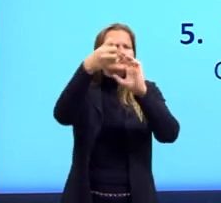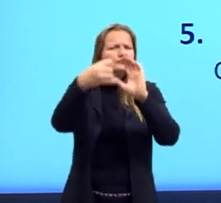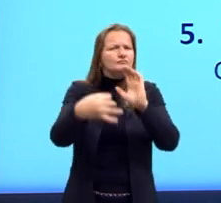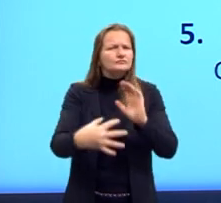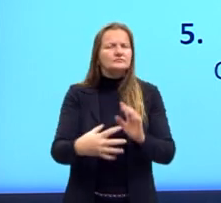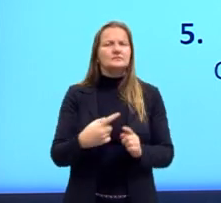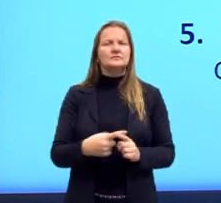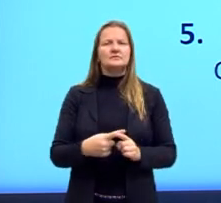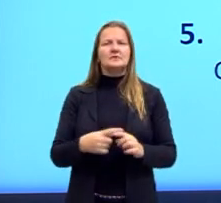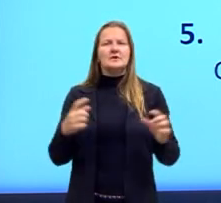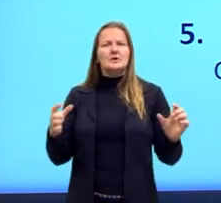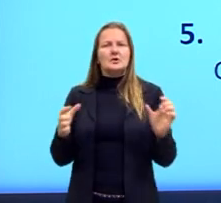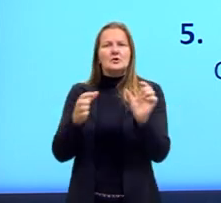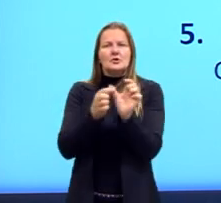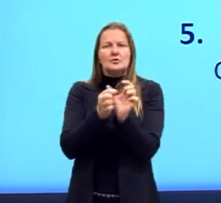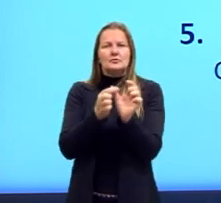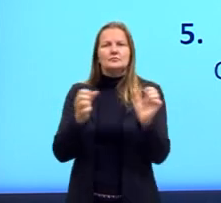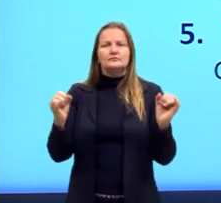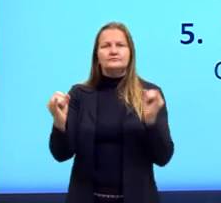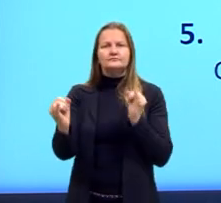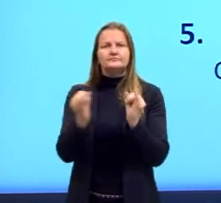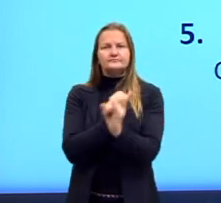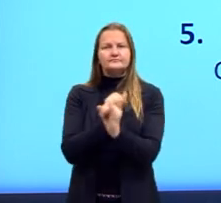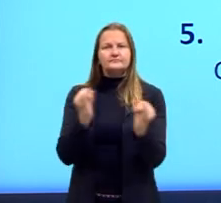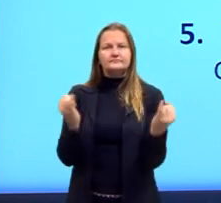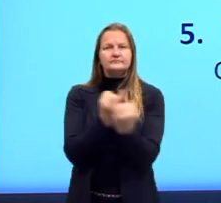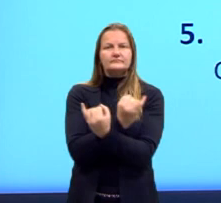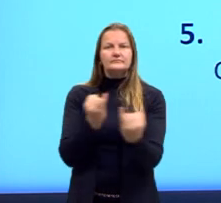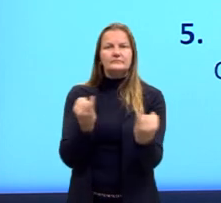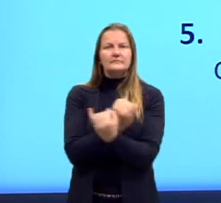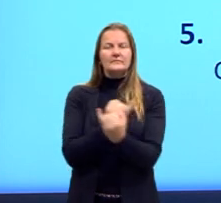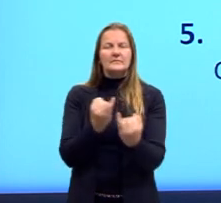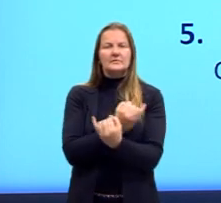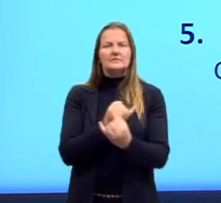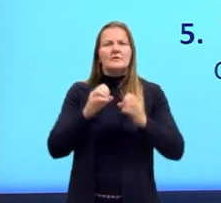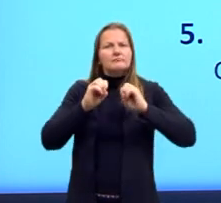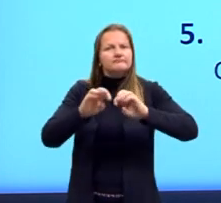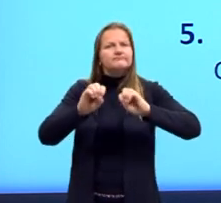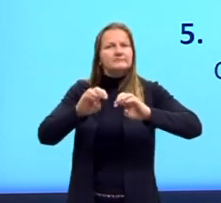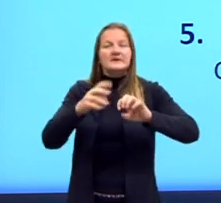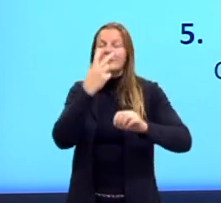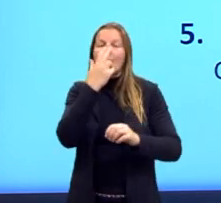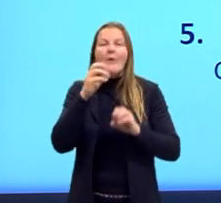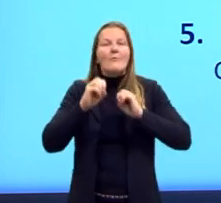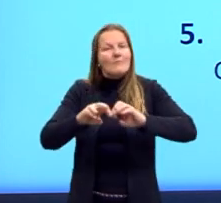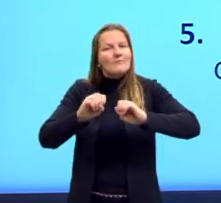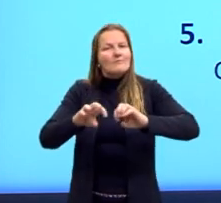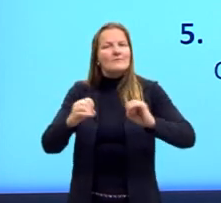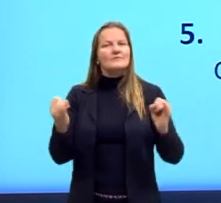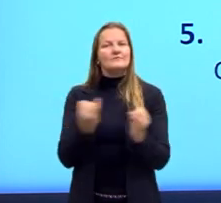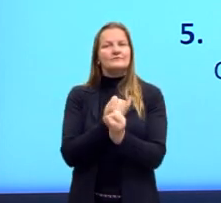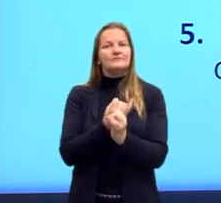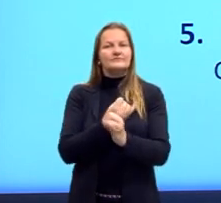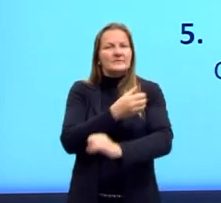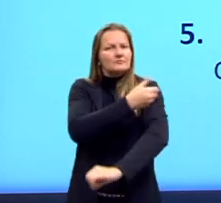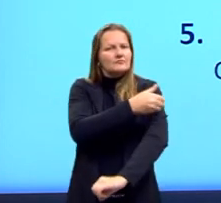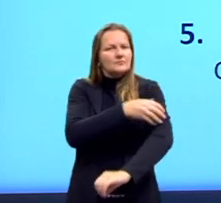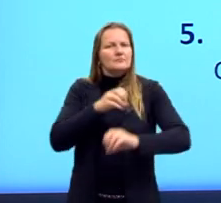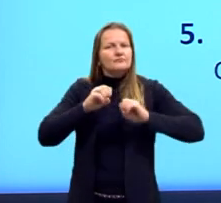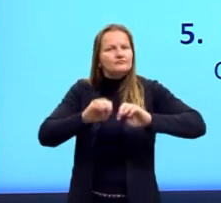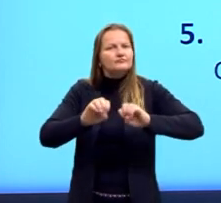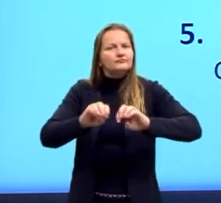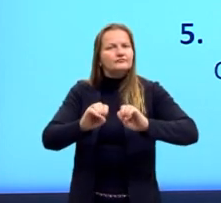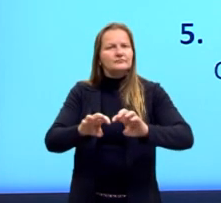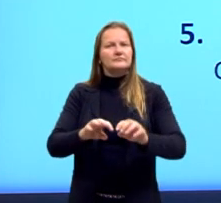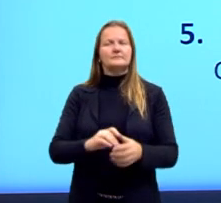e na injuntivo a gente ensina ou instruir ou seja aqui dentro a gente tem